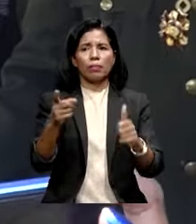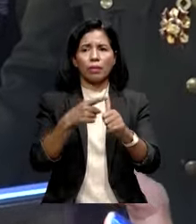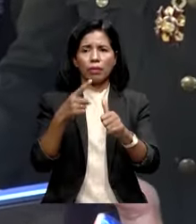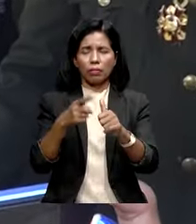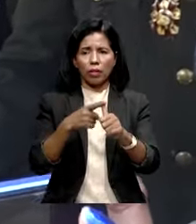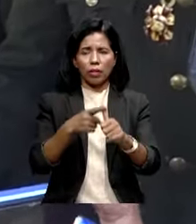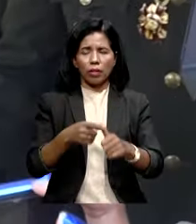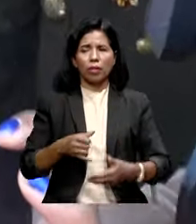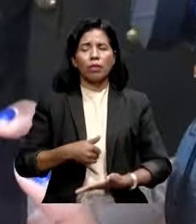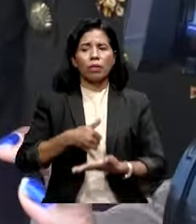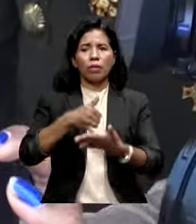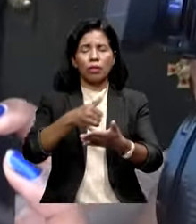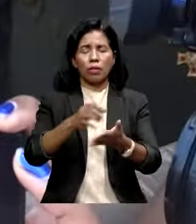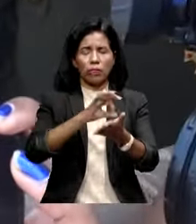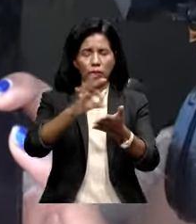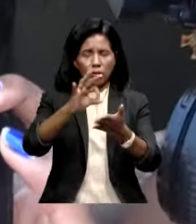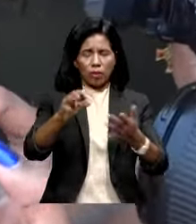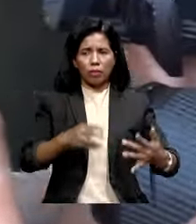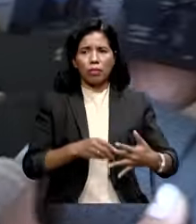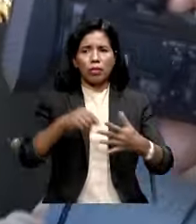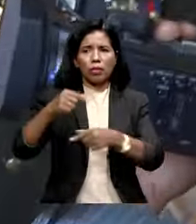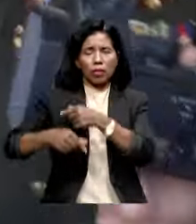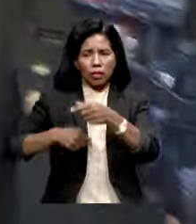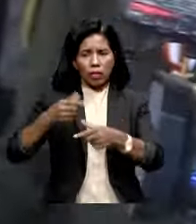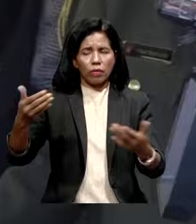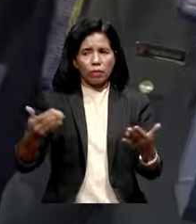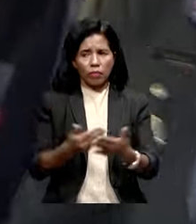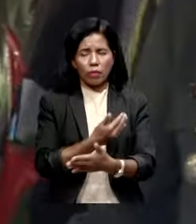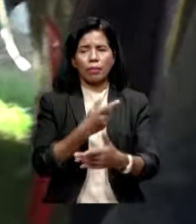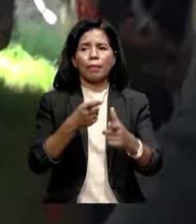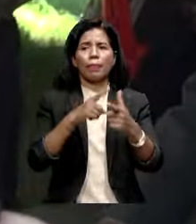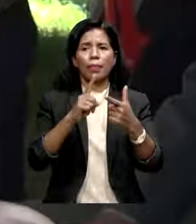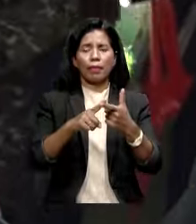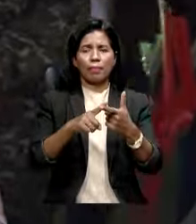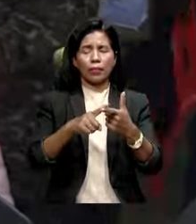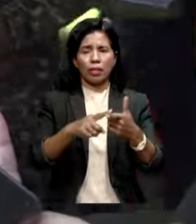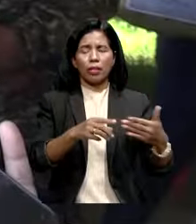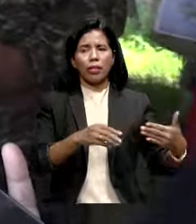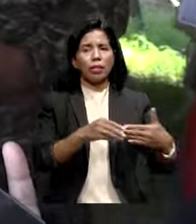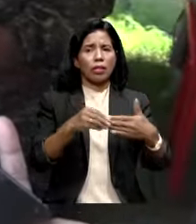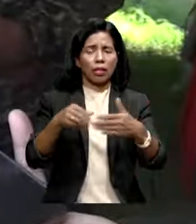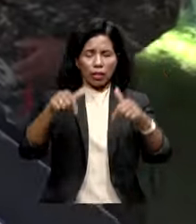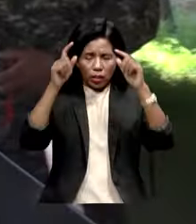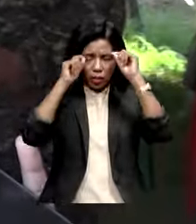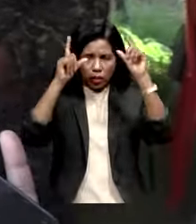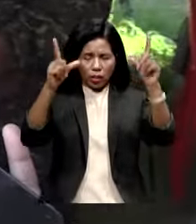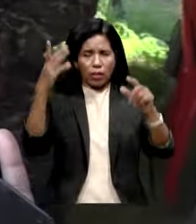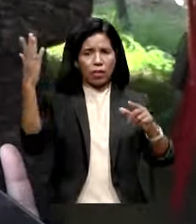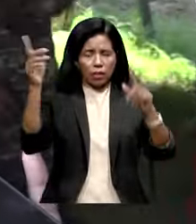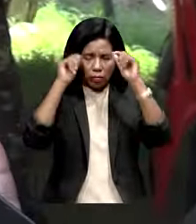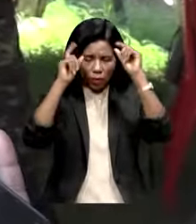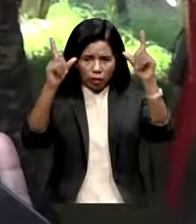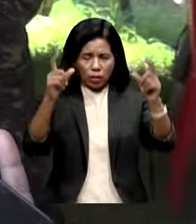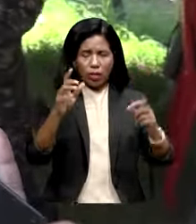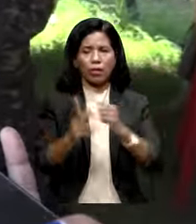training. Formação oficial, geração bom, neve formado e a Timor-Leste, e a Portugal, a